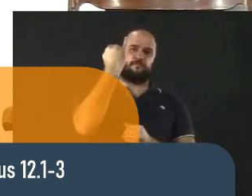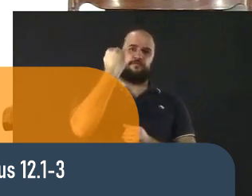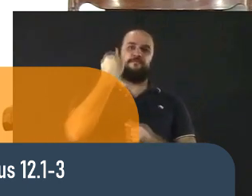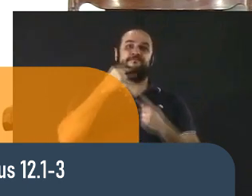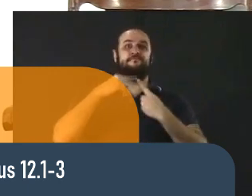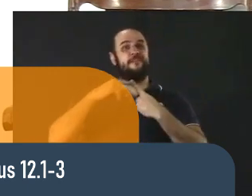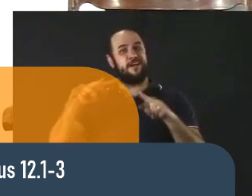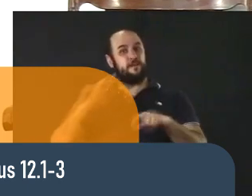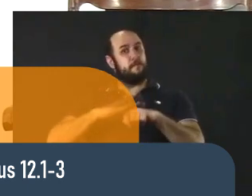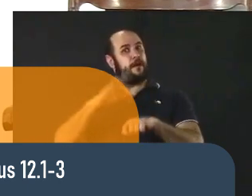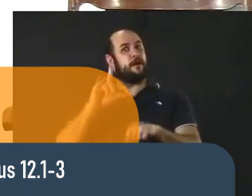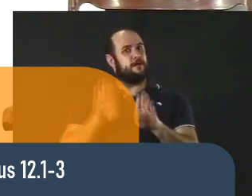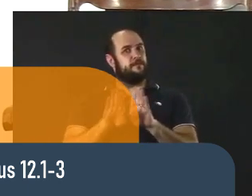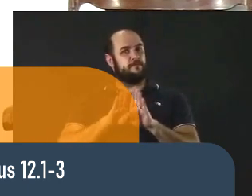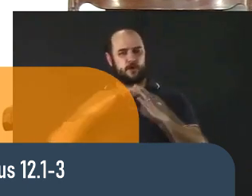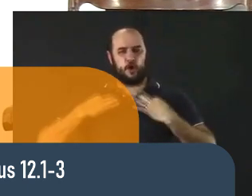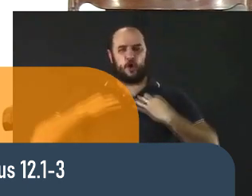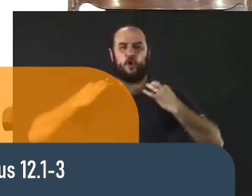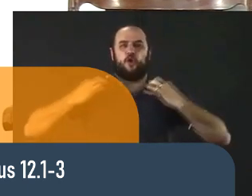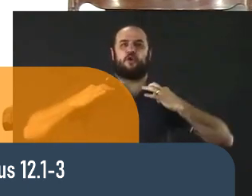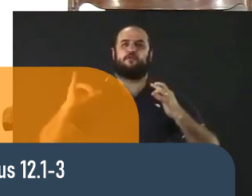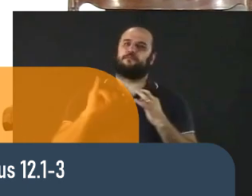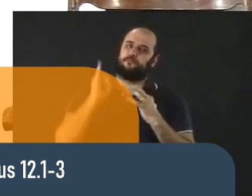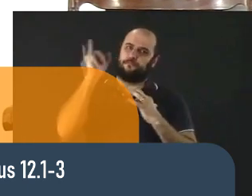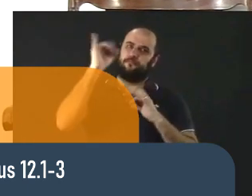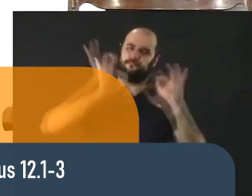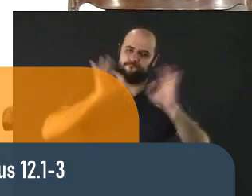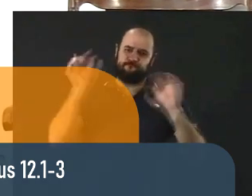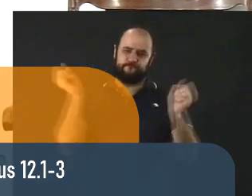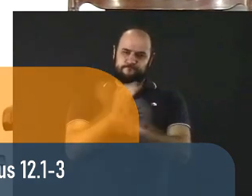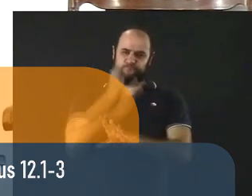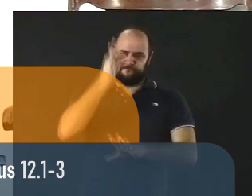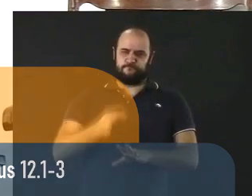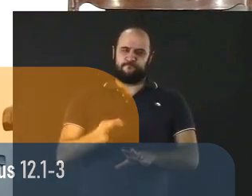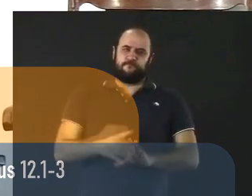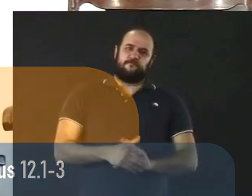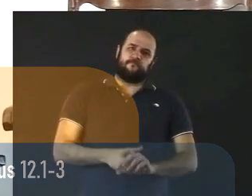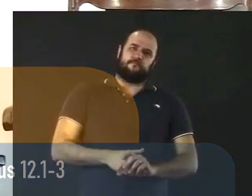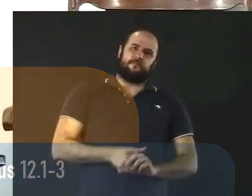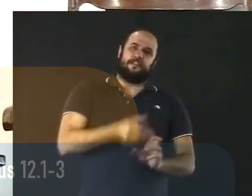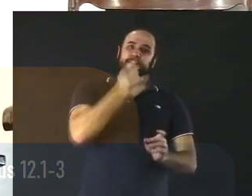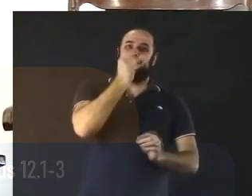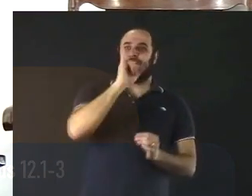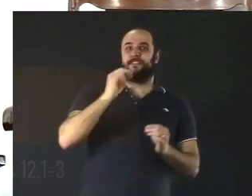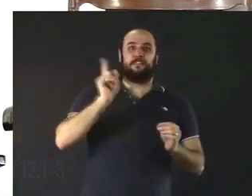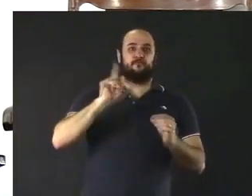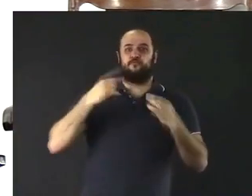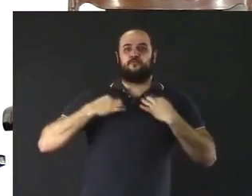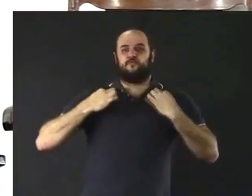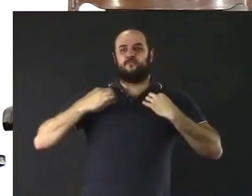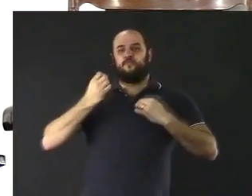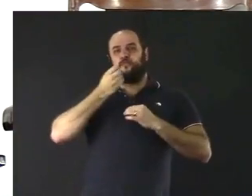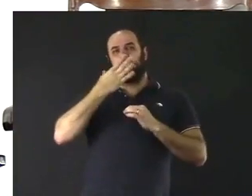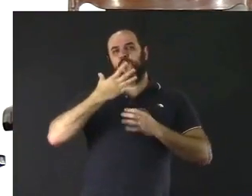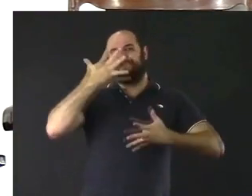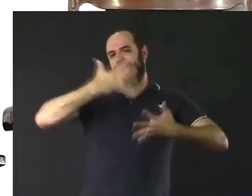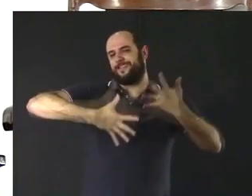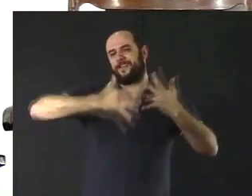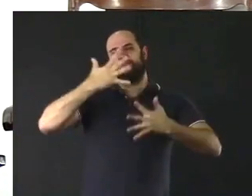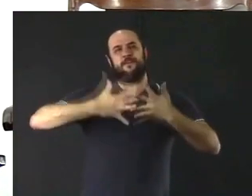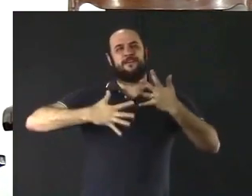só isso, a roupa para a competição, pois se não for uma roupa apropriada, ela irá atrapalhar